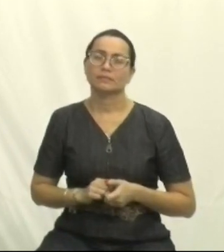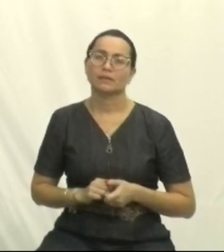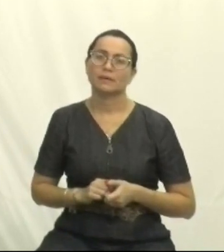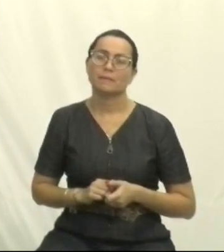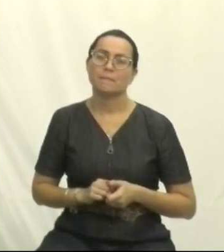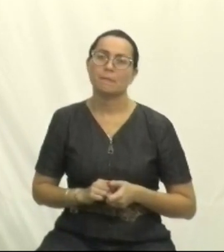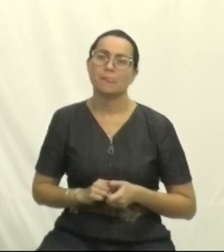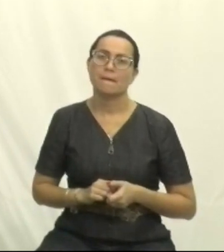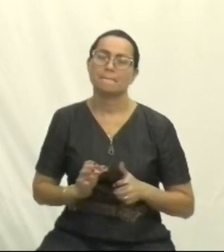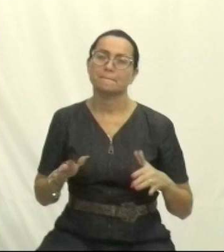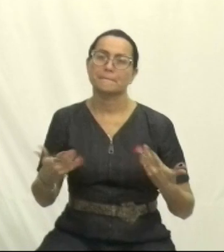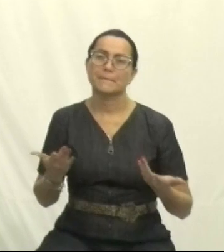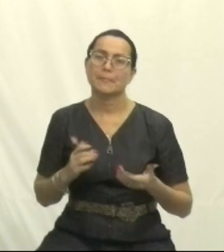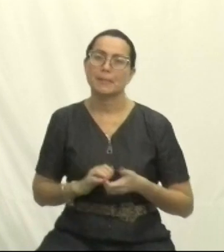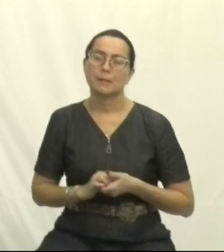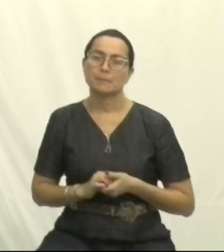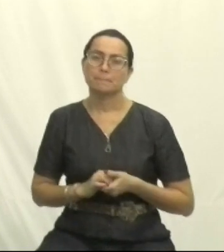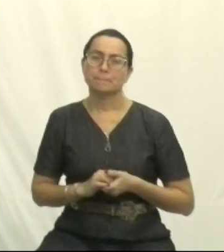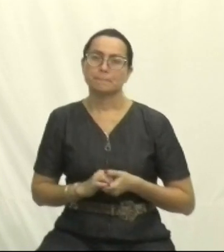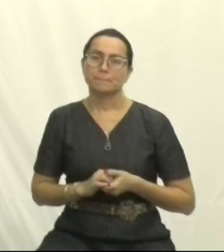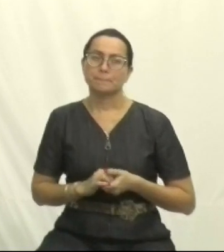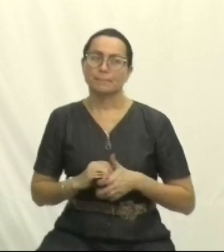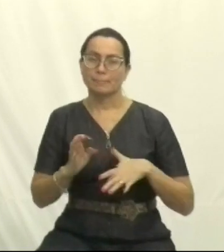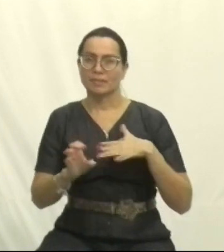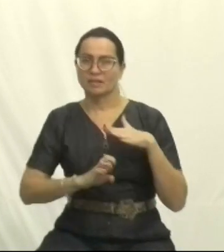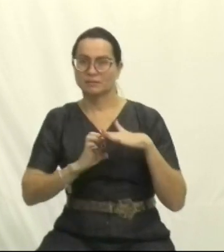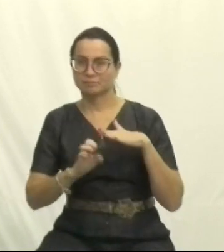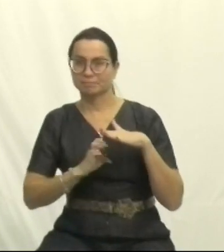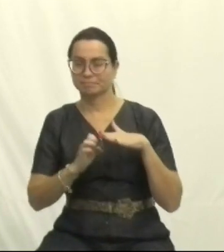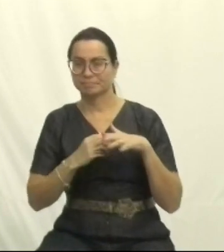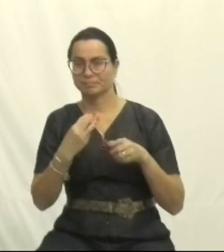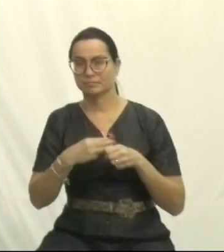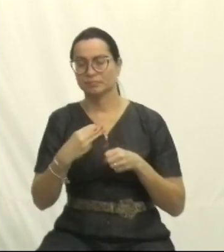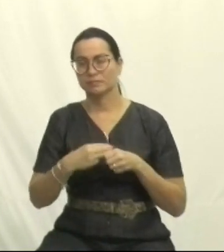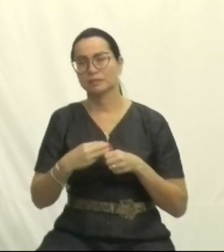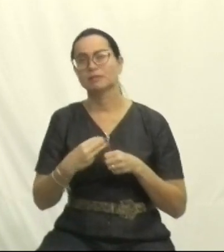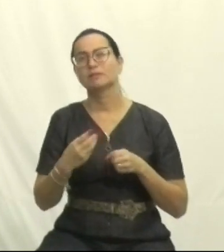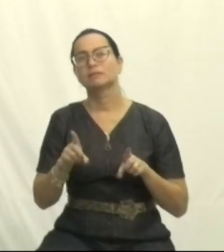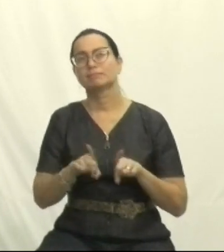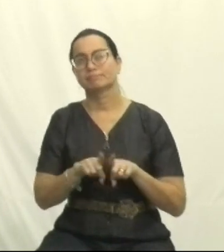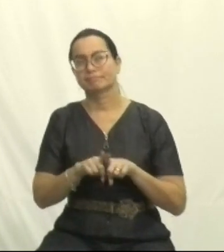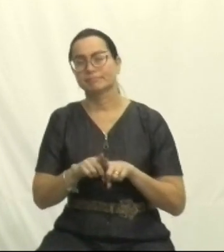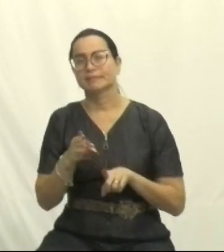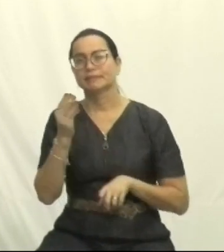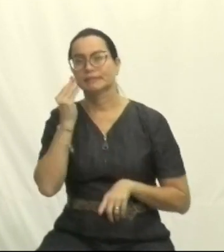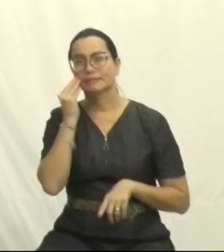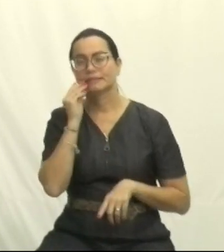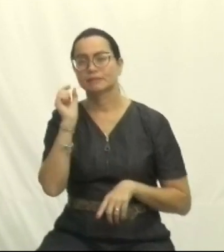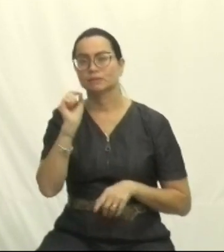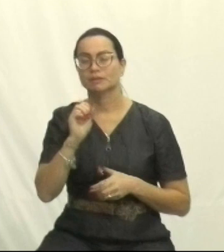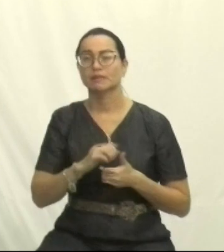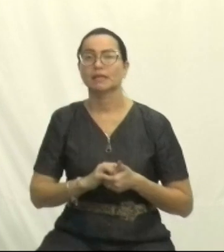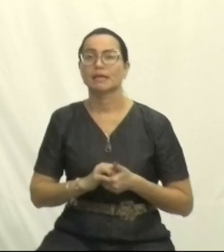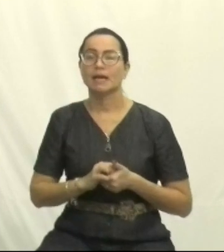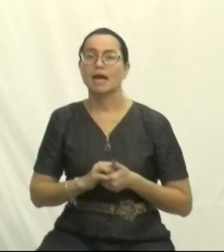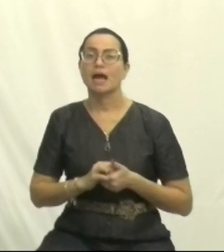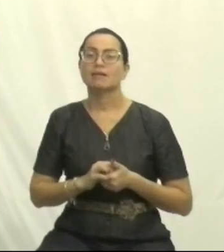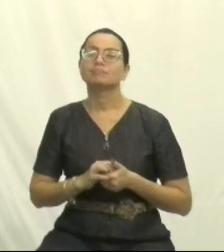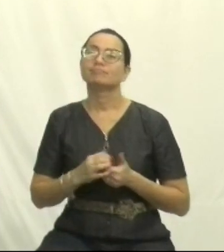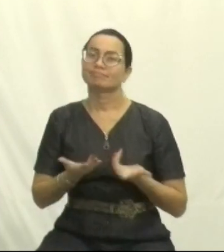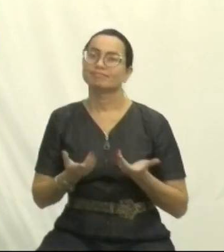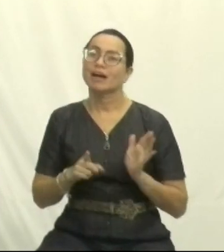privilegiar as empresas dos municípios mesmo para atrair, para que as pessoas conheçam a empresa e também nos auxiliem e colaborem com a